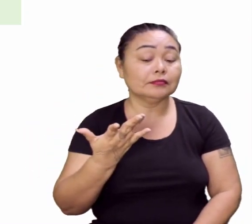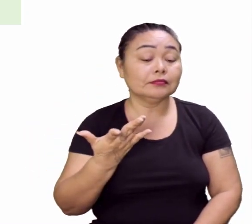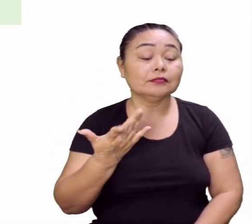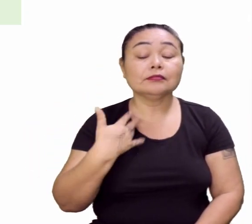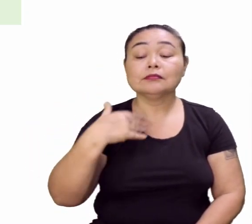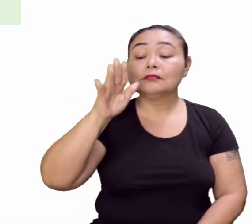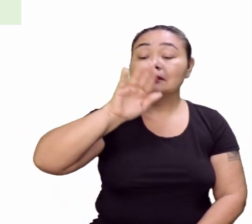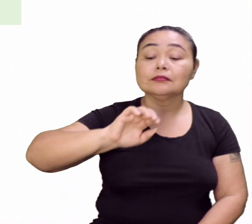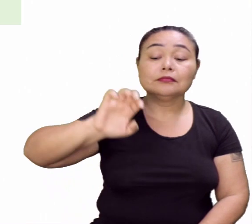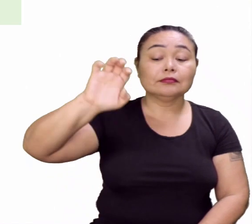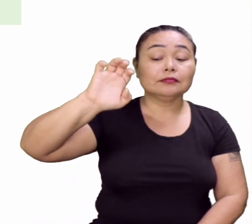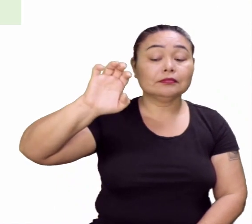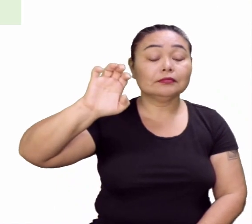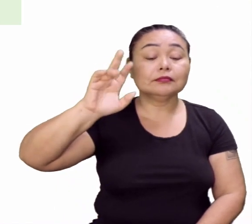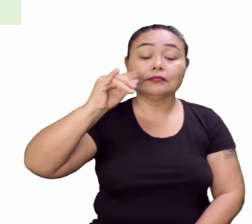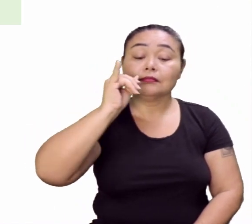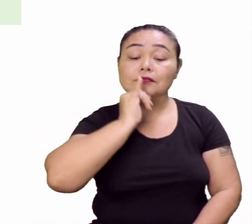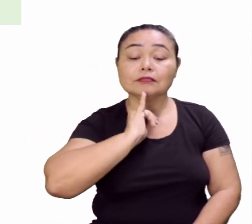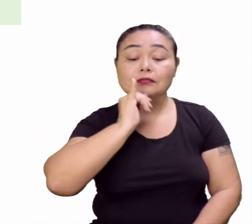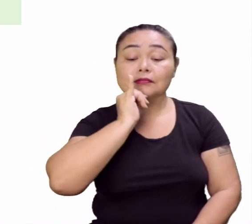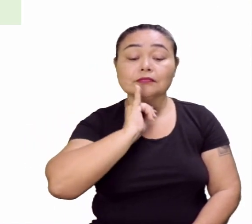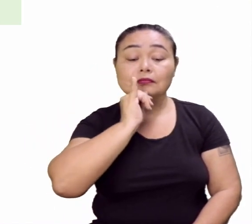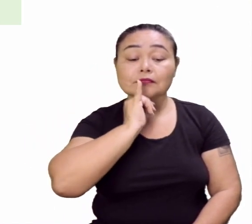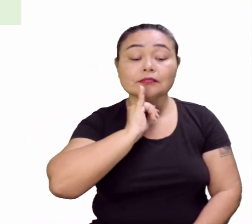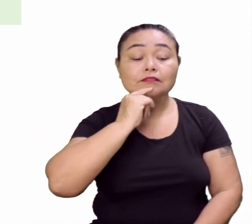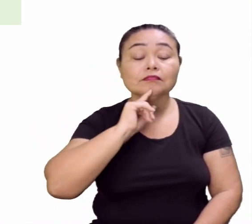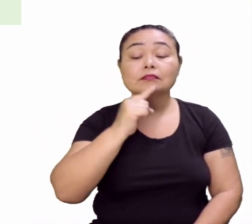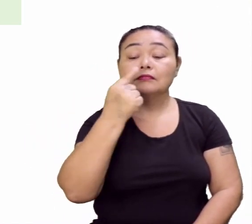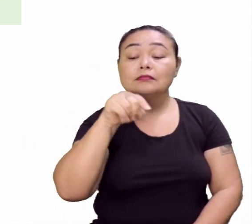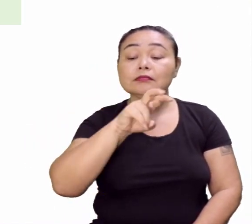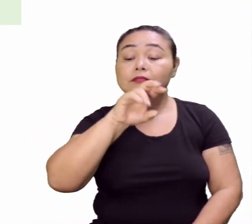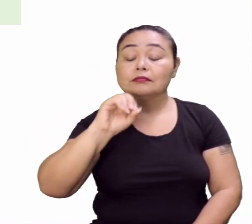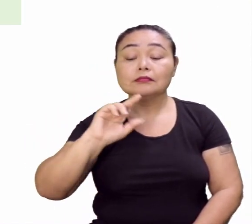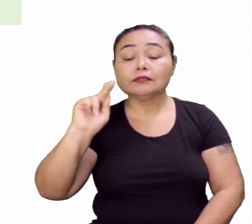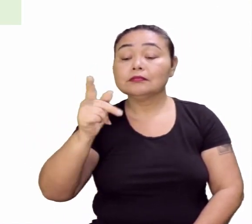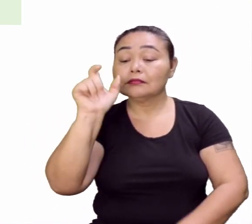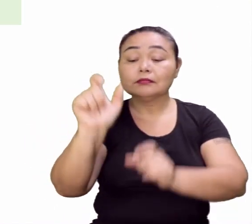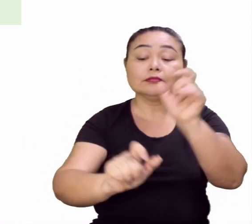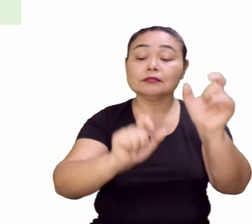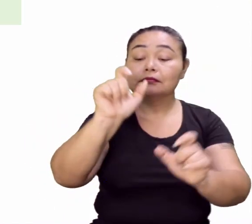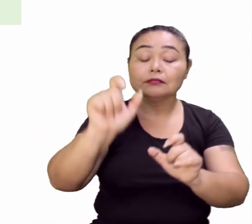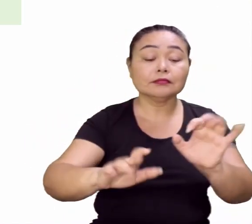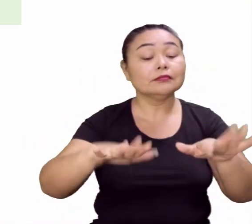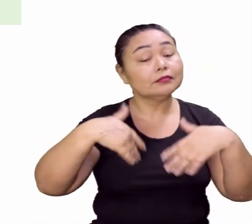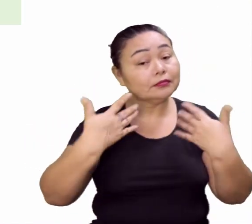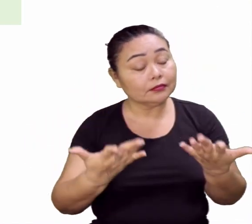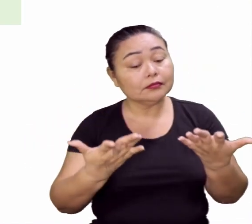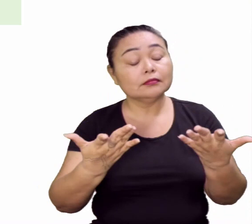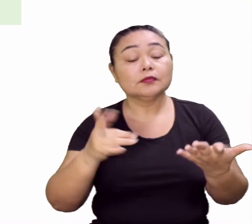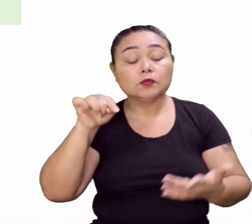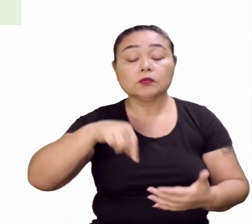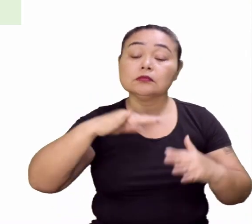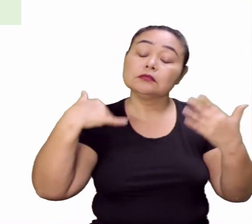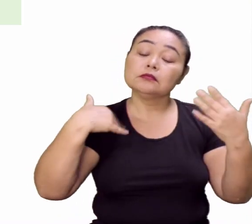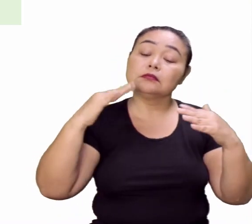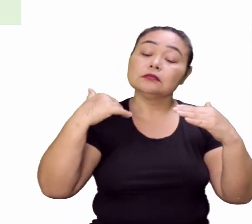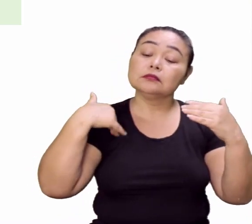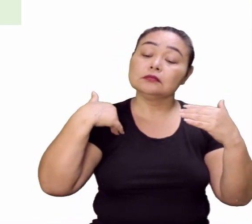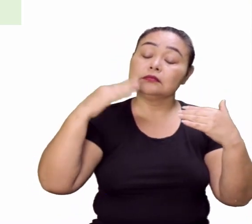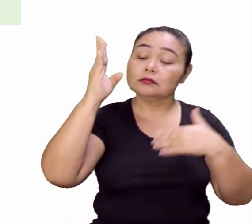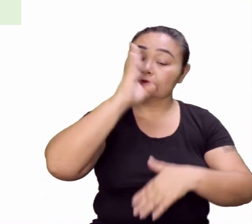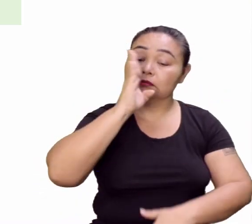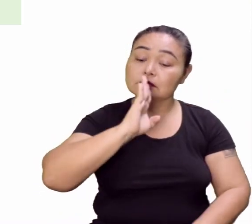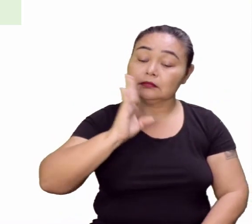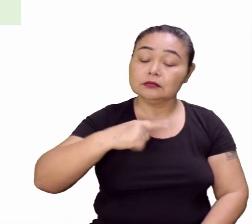na Europa que tem, por exemplo, 1.500 habitantes, 2.000 habitantes. Uhum. Então, aqui no Brasil, para a gente classificar